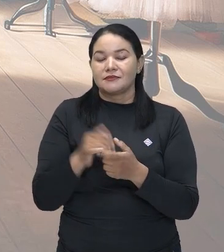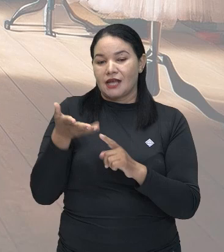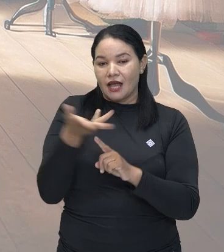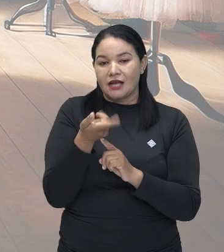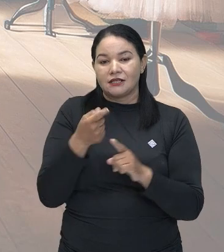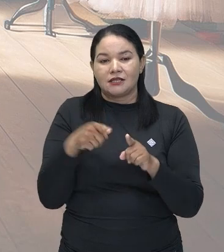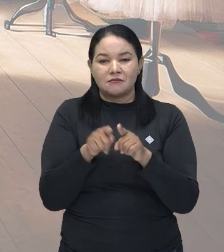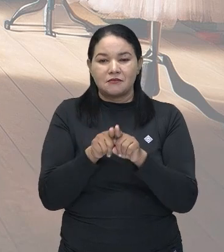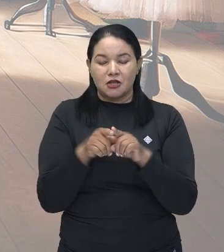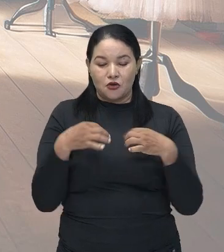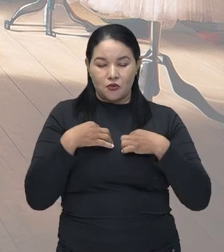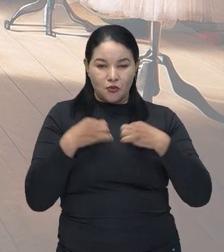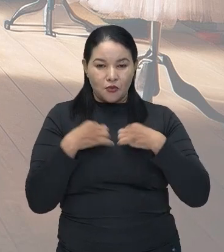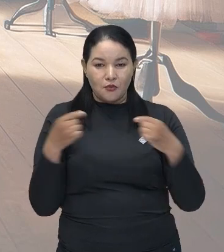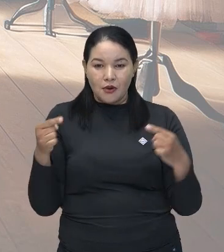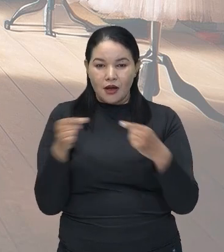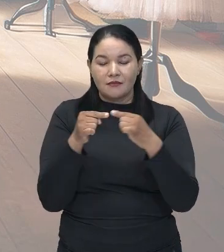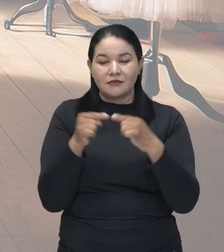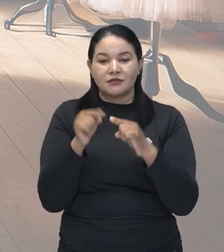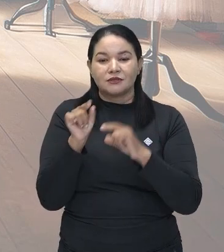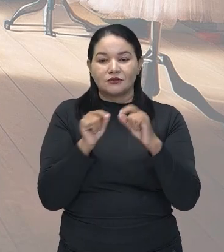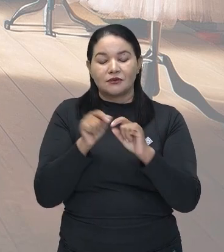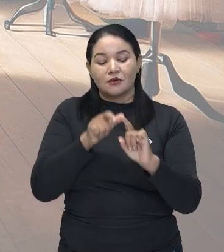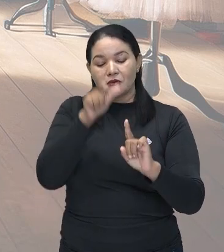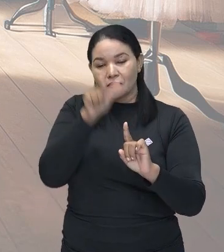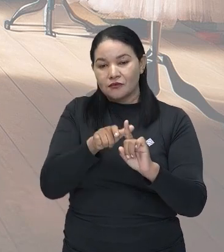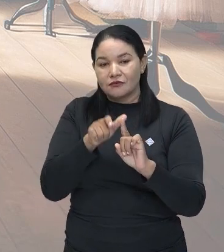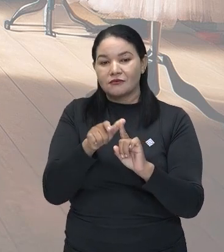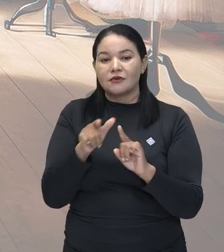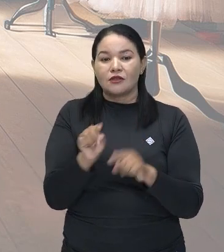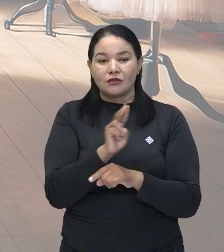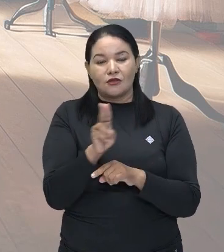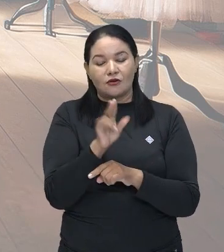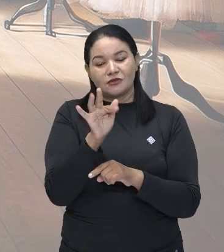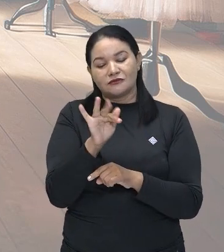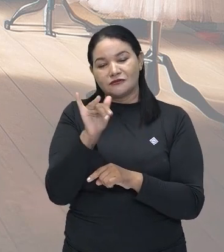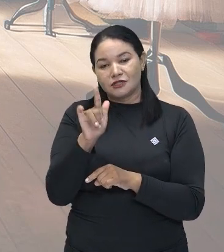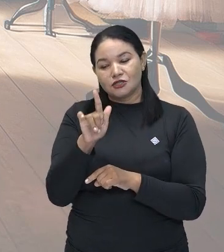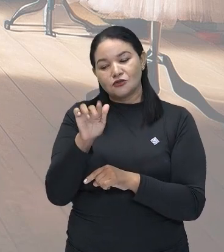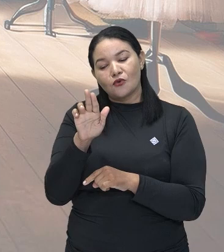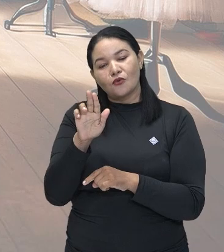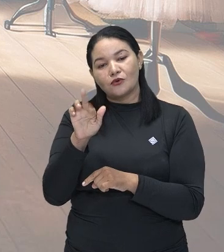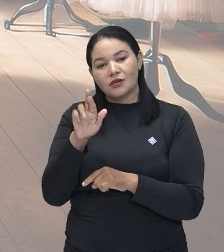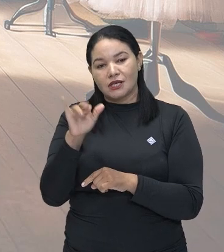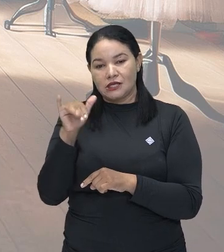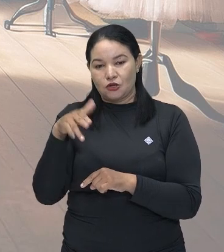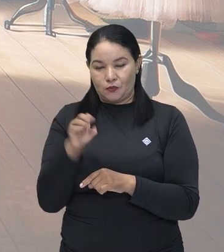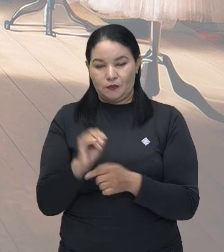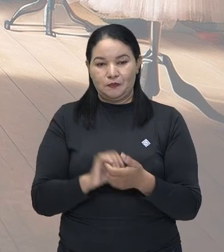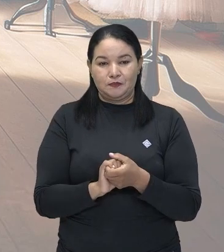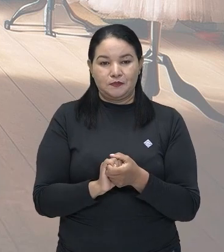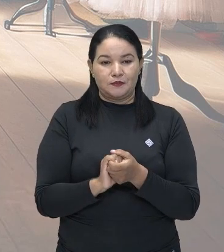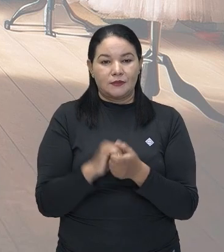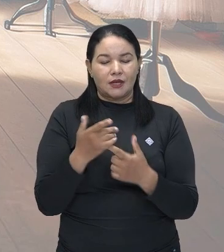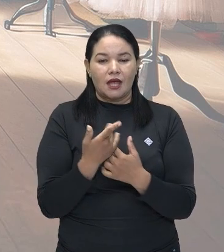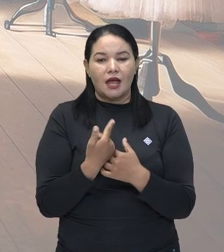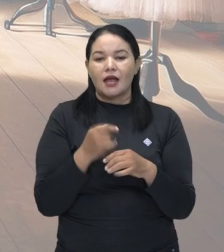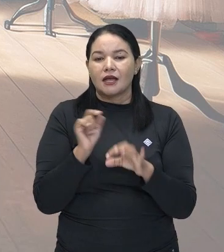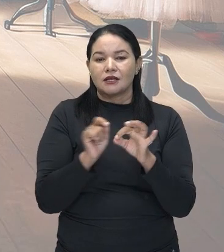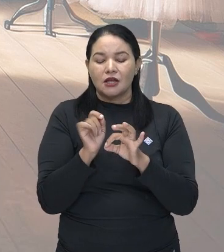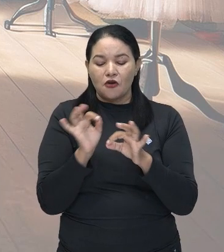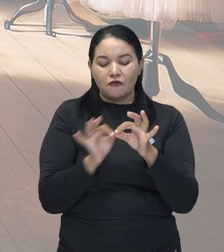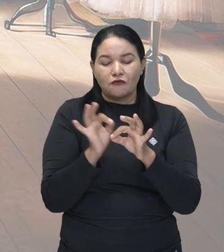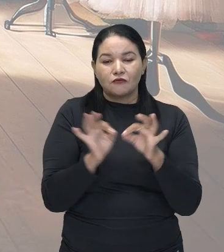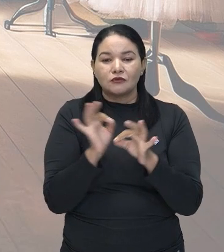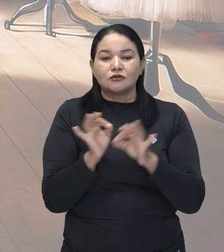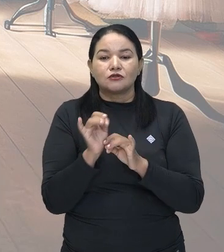está utilizando na produção artística é chamado de figurino. O figurino serve à